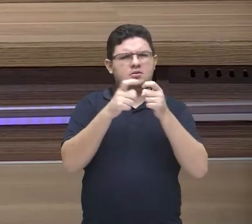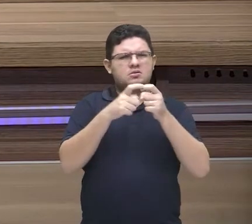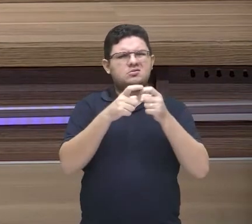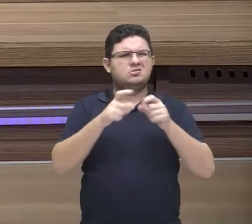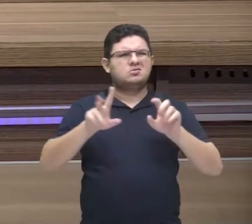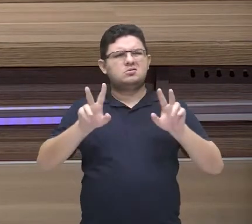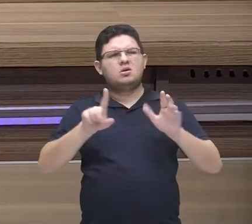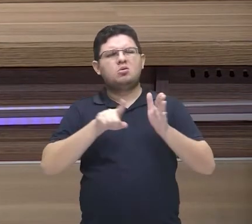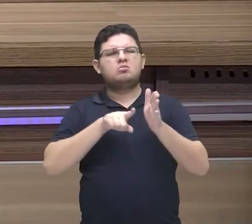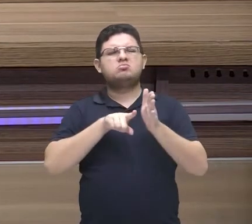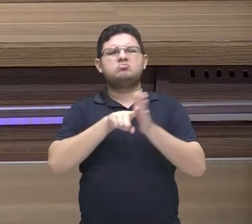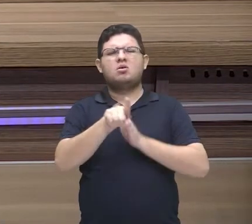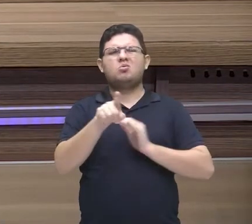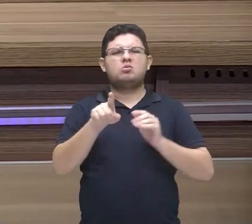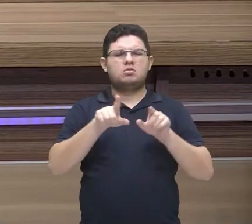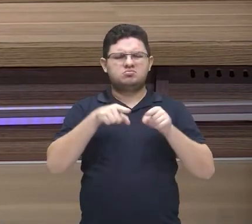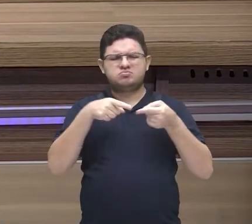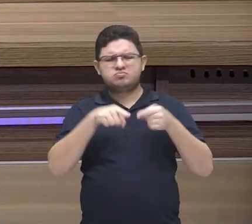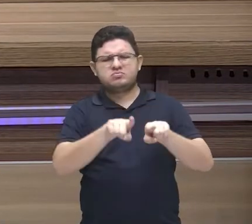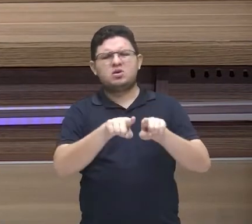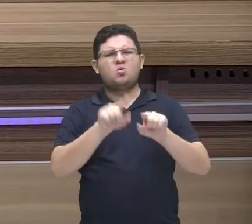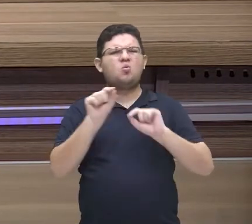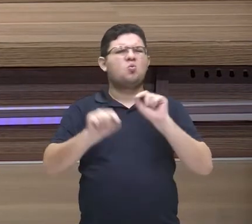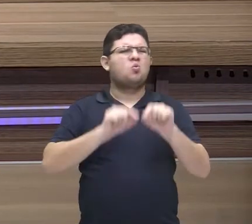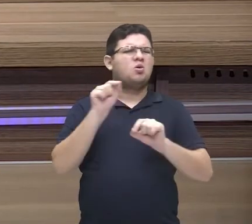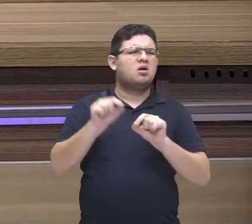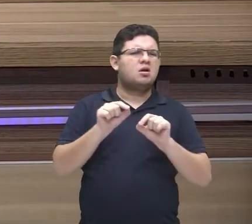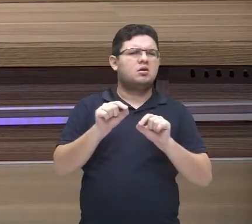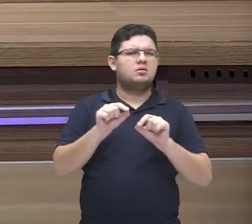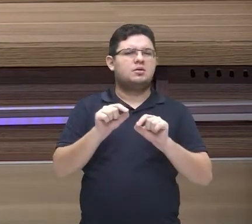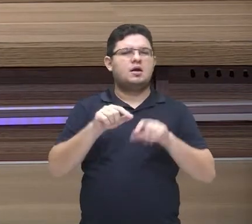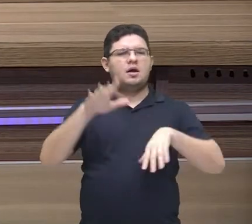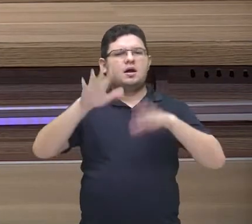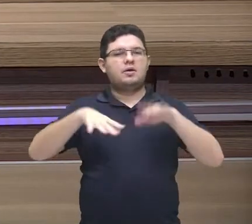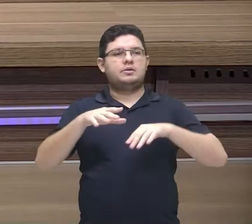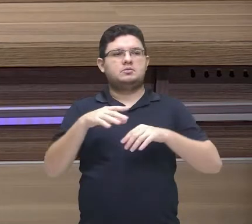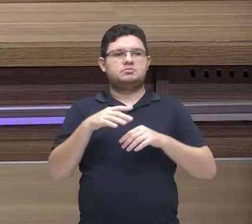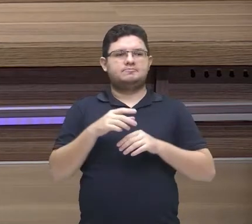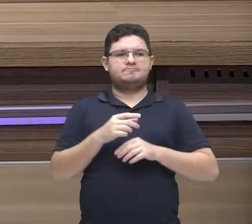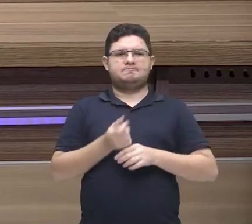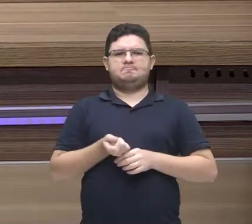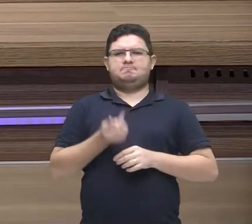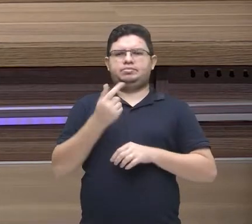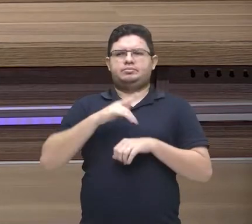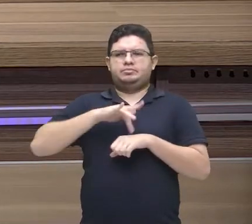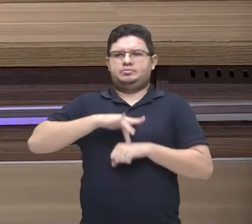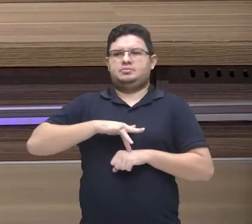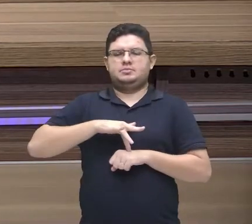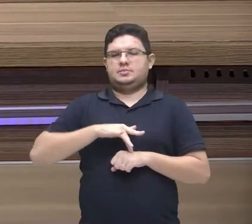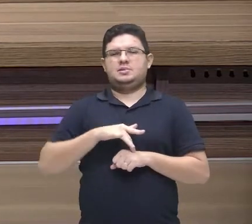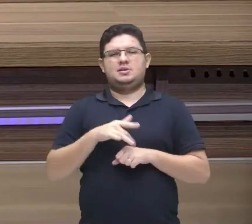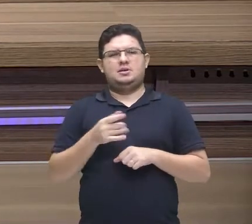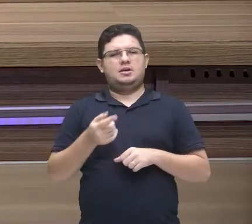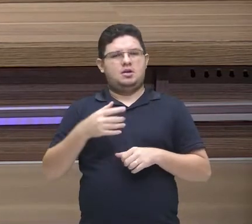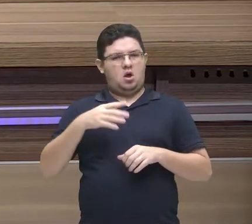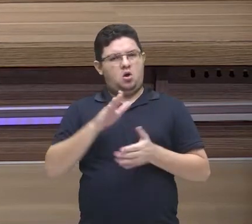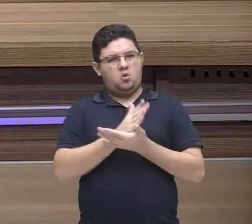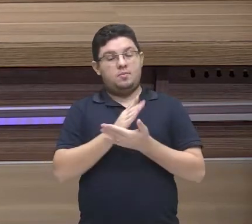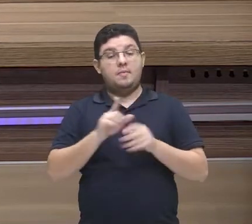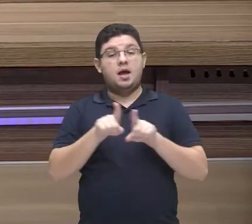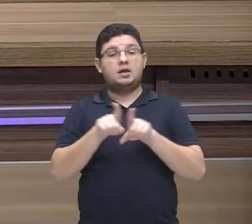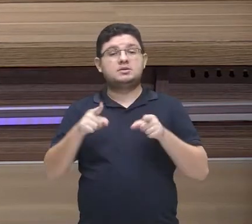Aí pô, parece que é um palavrão, né? Quando para nós médicos, né, a anatomia nossa significa,